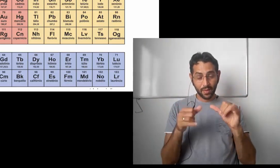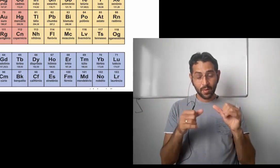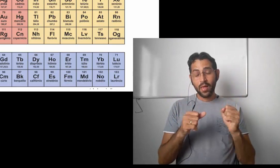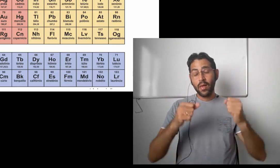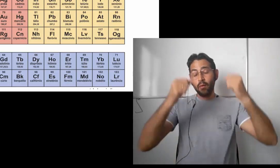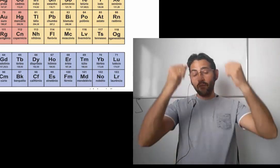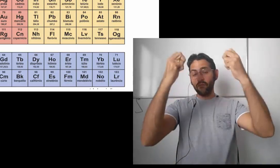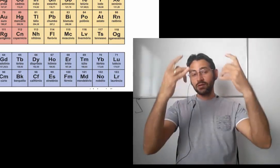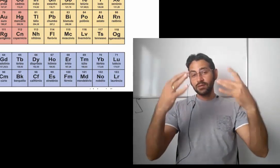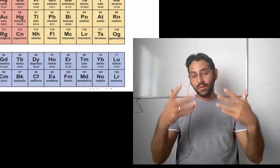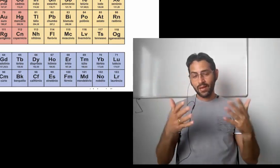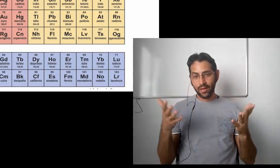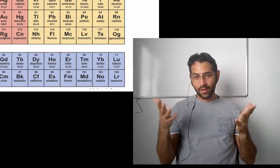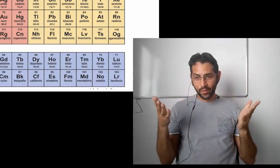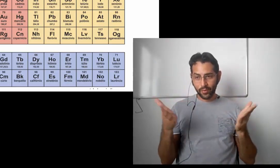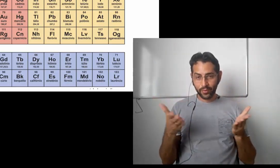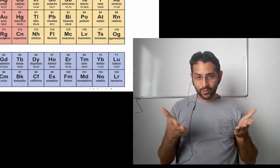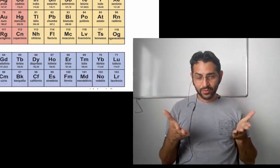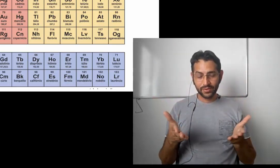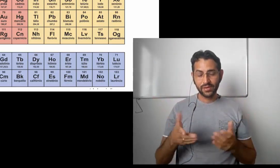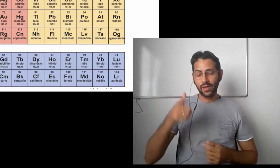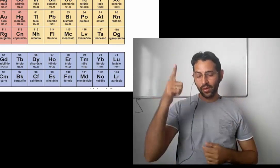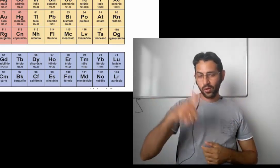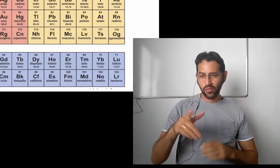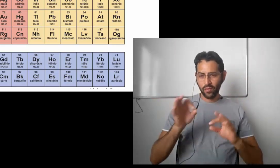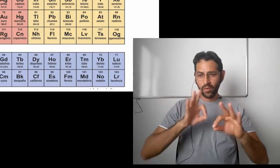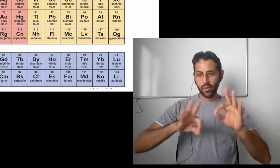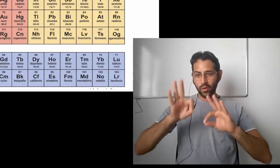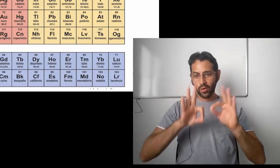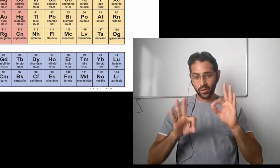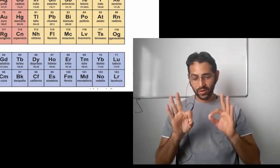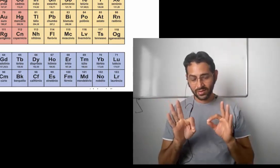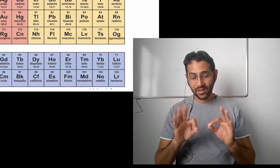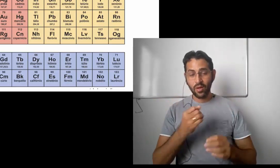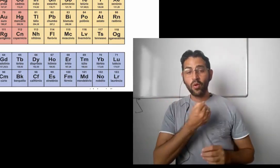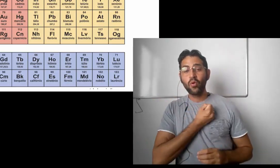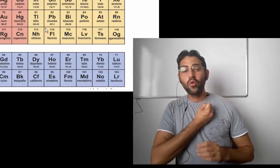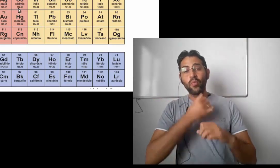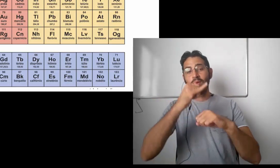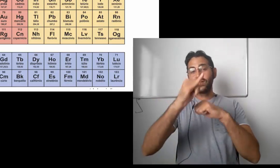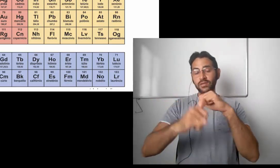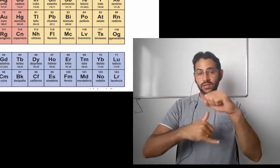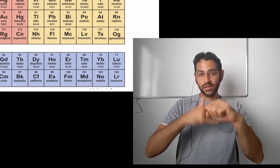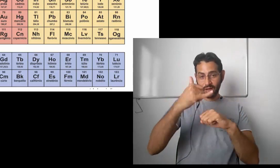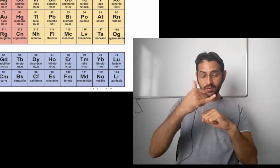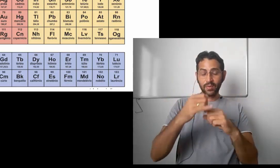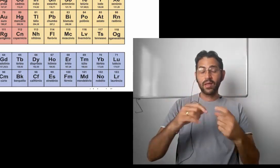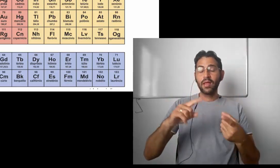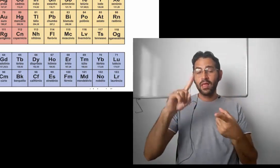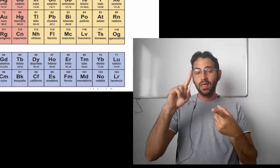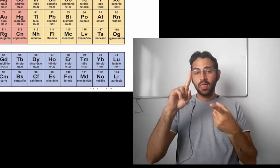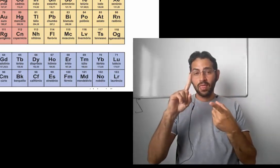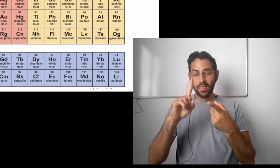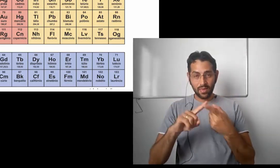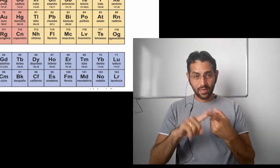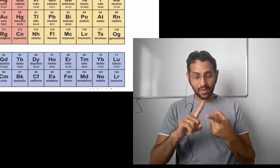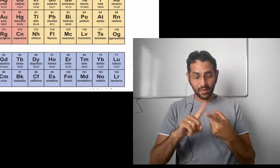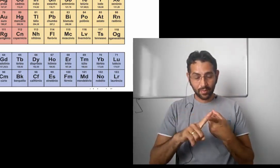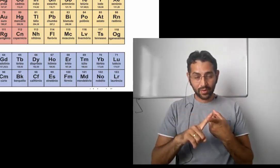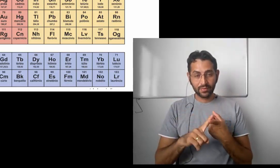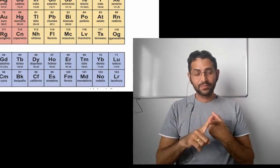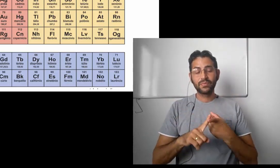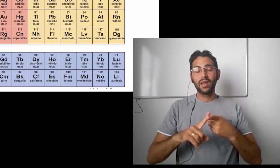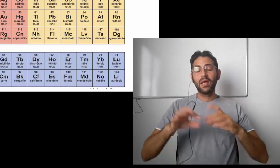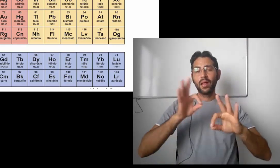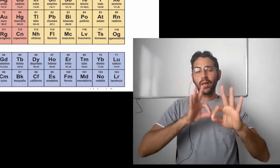seriam inseridos naquele espaço. Então, a nossa tabela periódica de hoje é